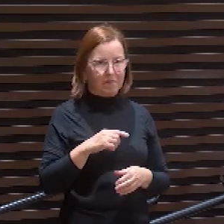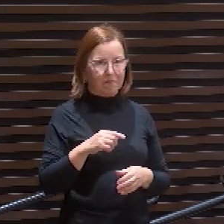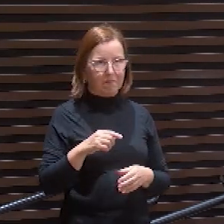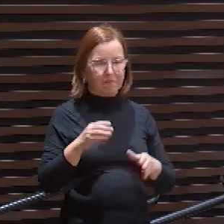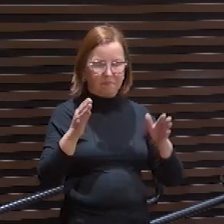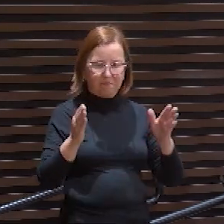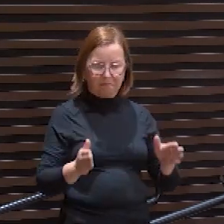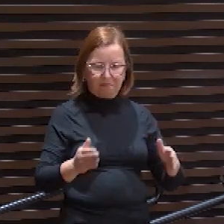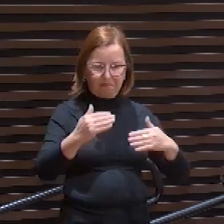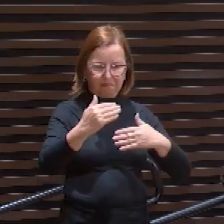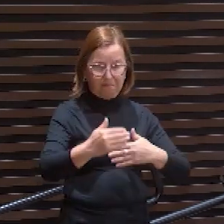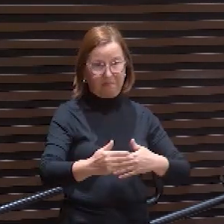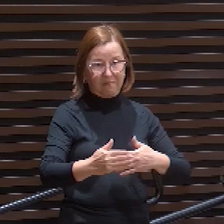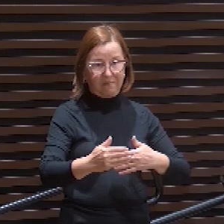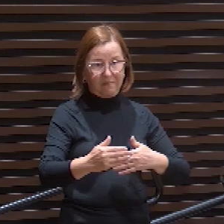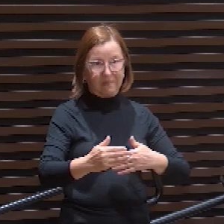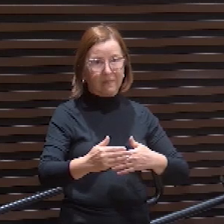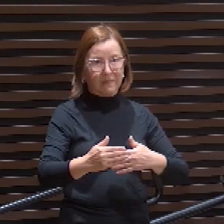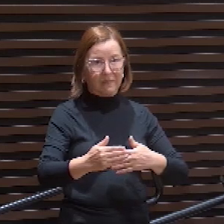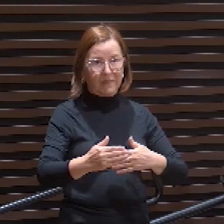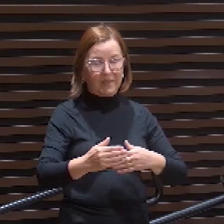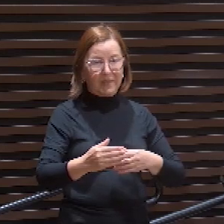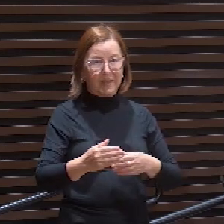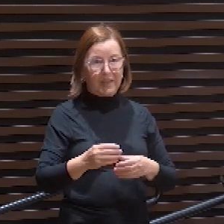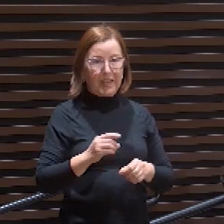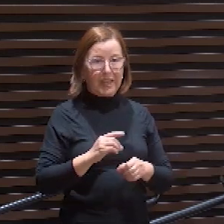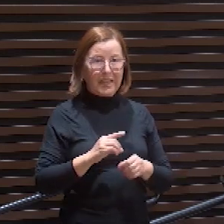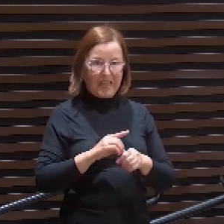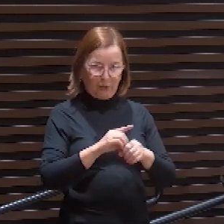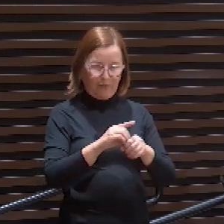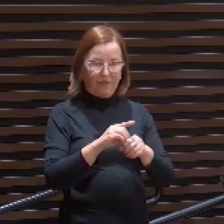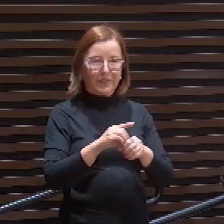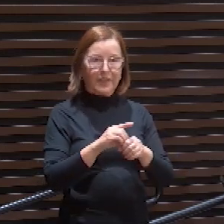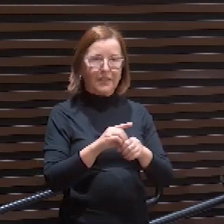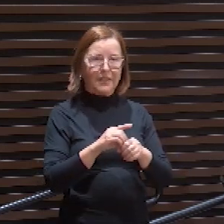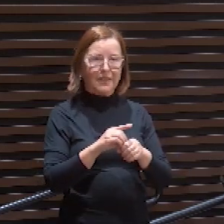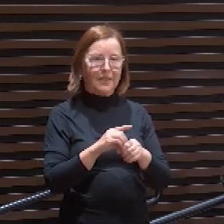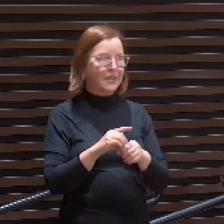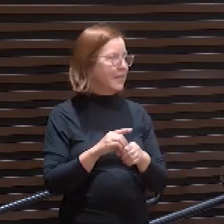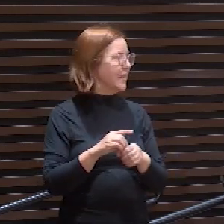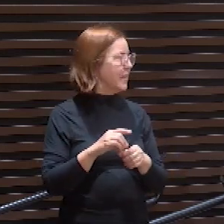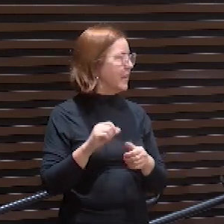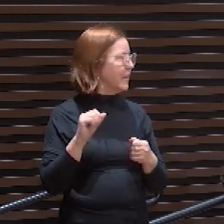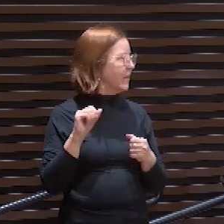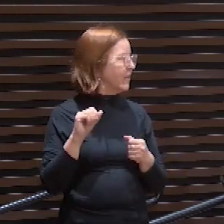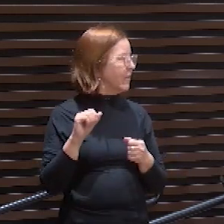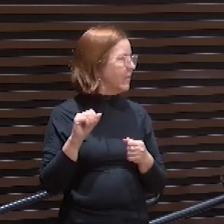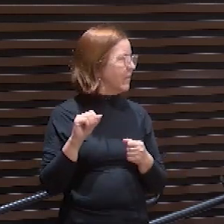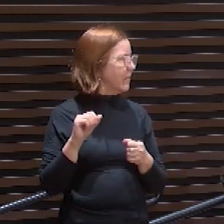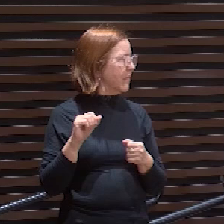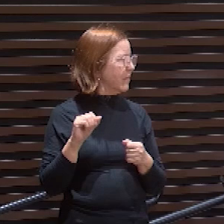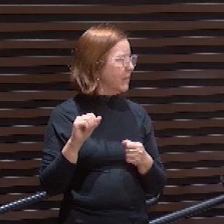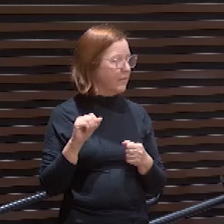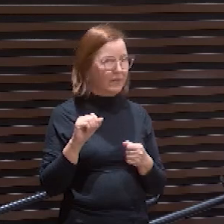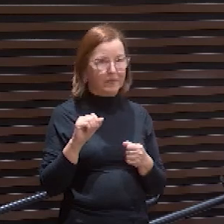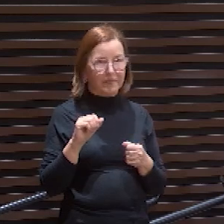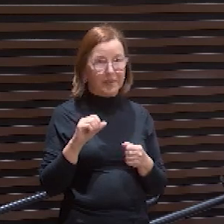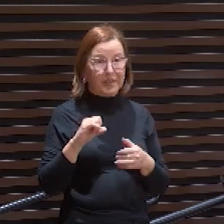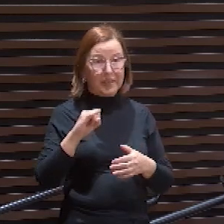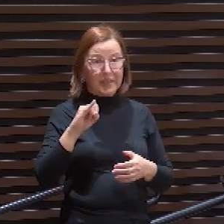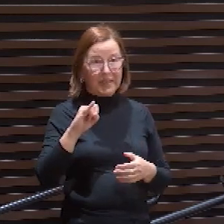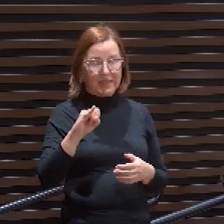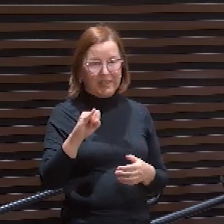cobre. E as ofertas eram feitas, quanto maior